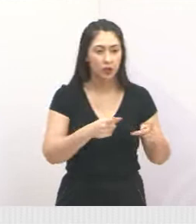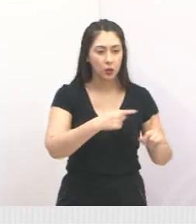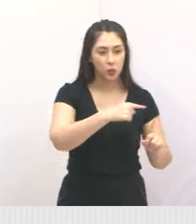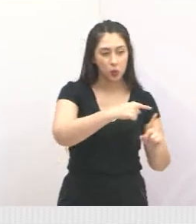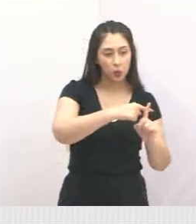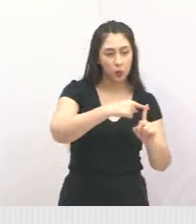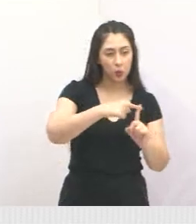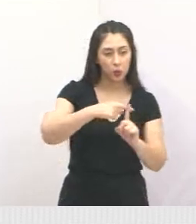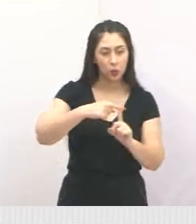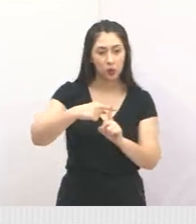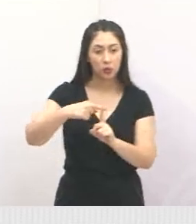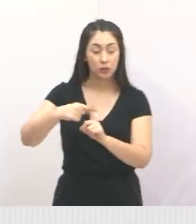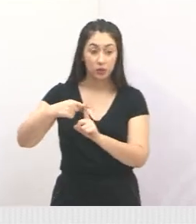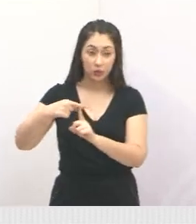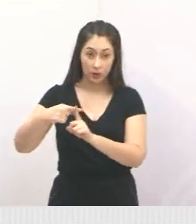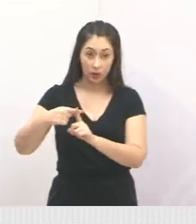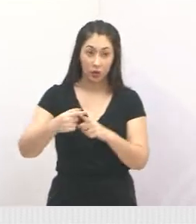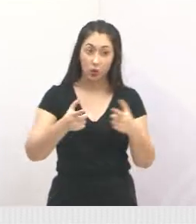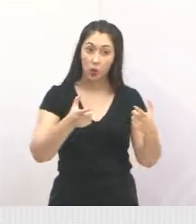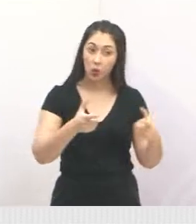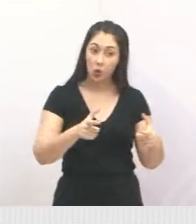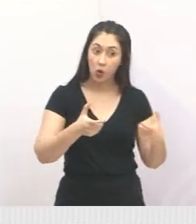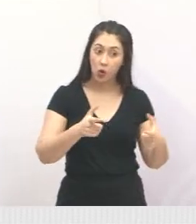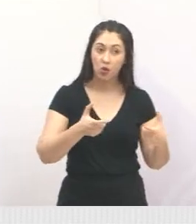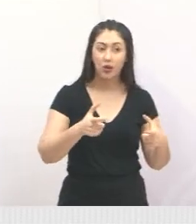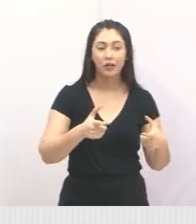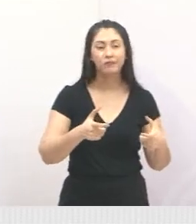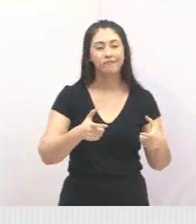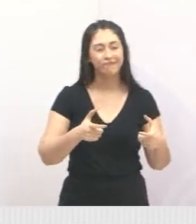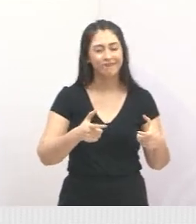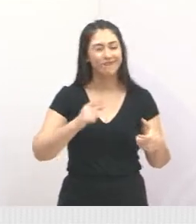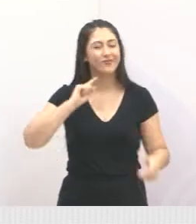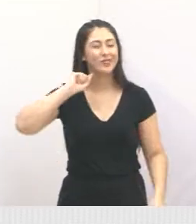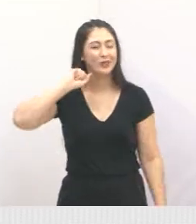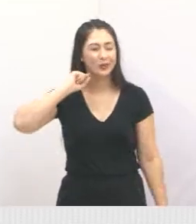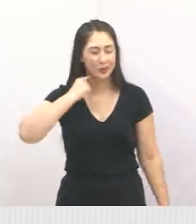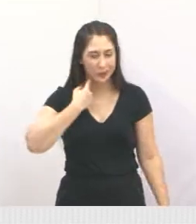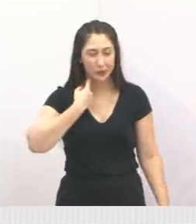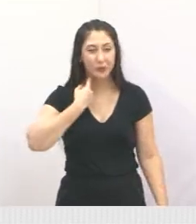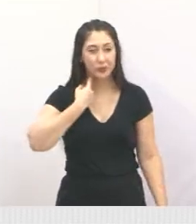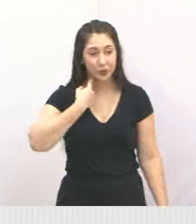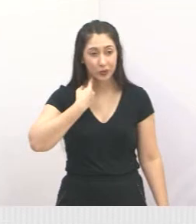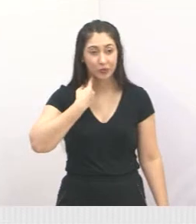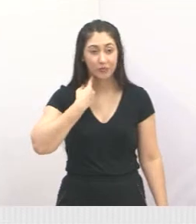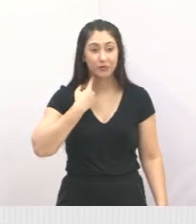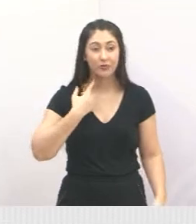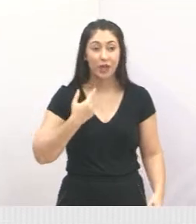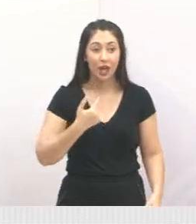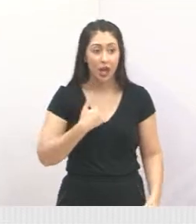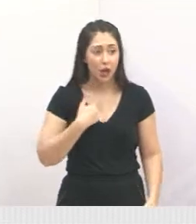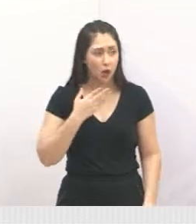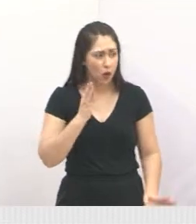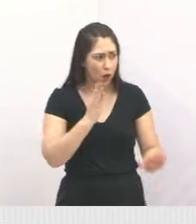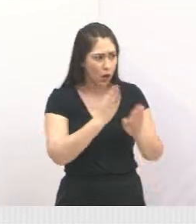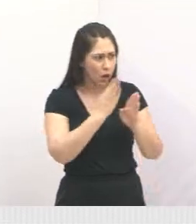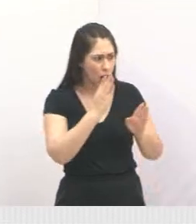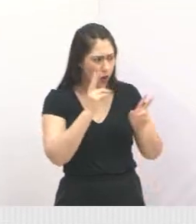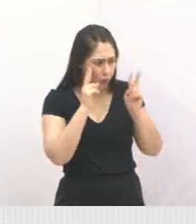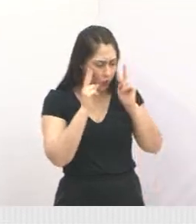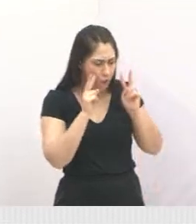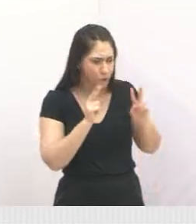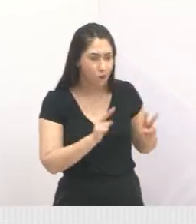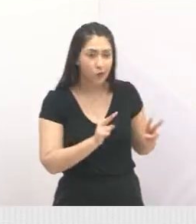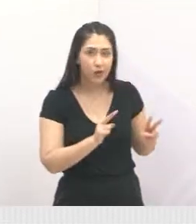vez, né? O local estava realmente muito sujo. E a situação que eu encontrei,